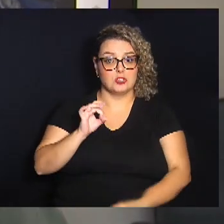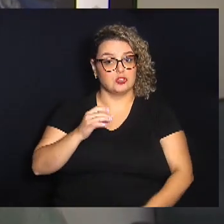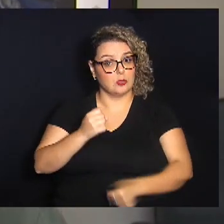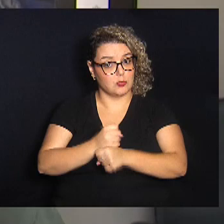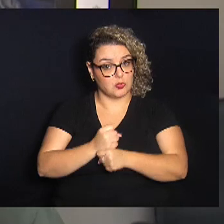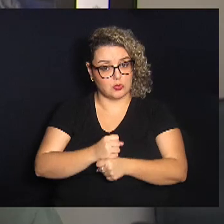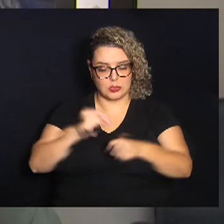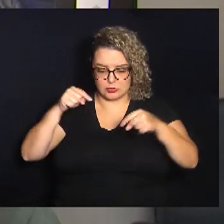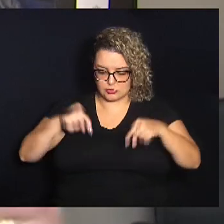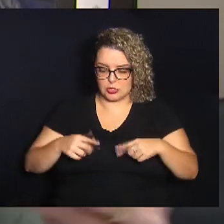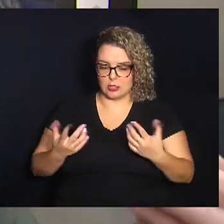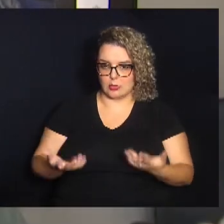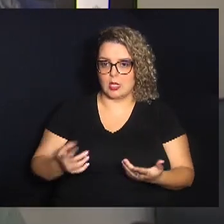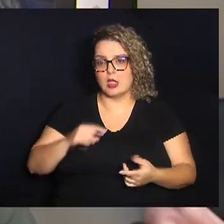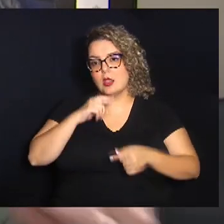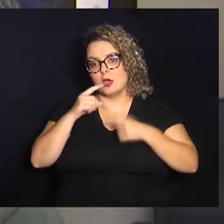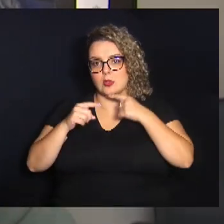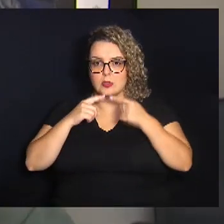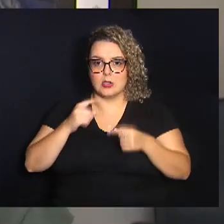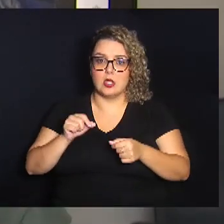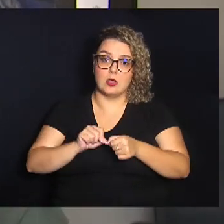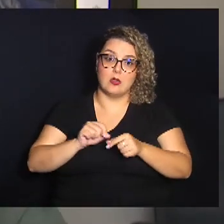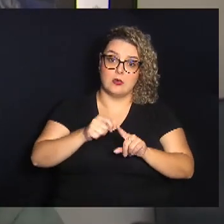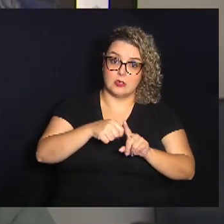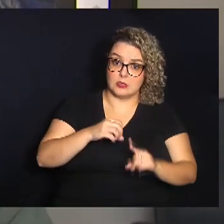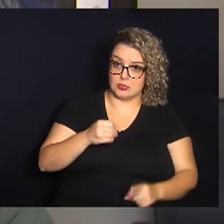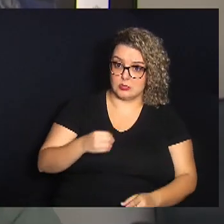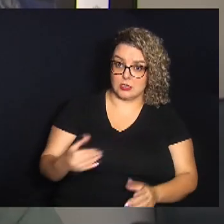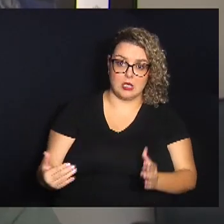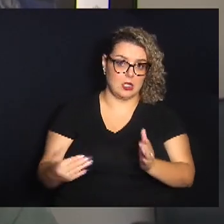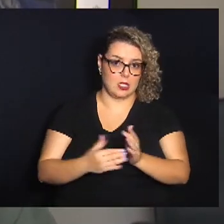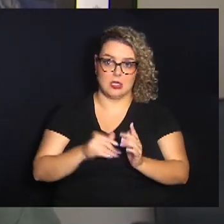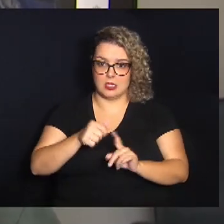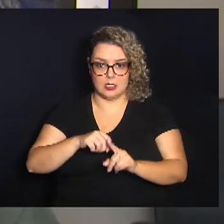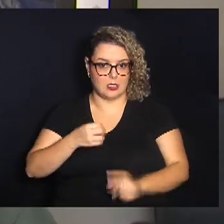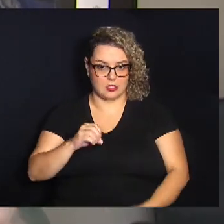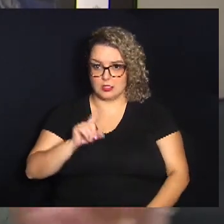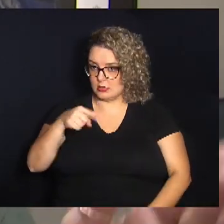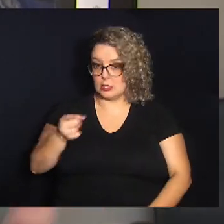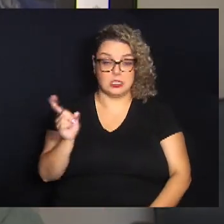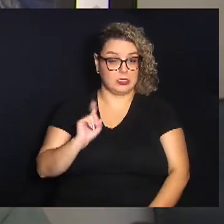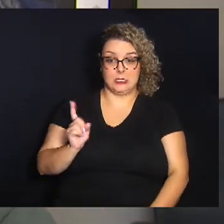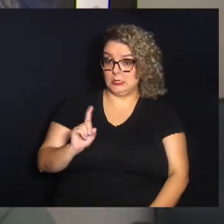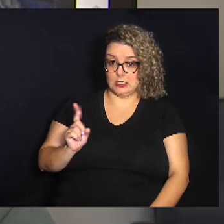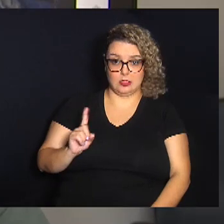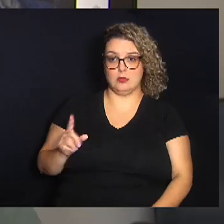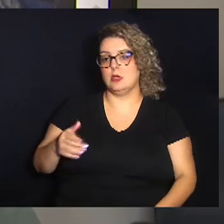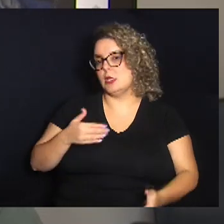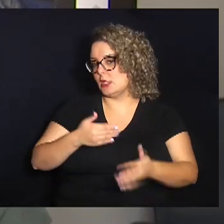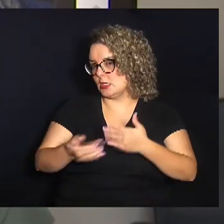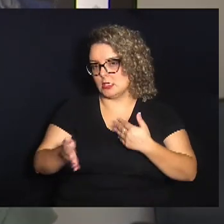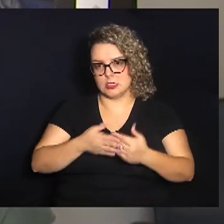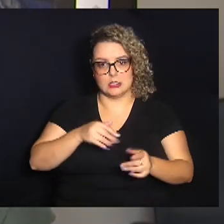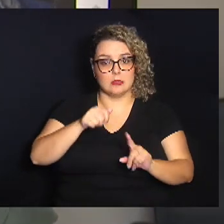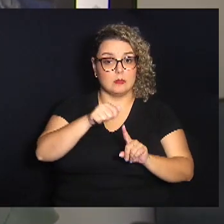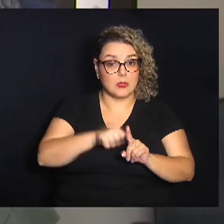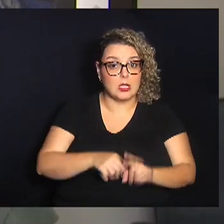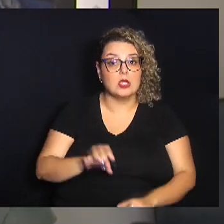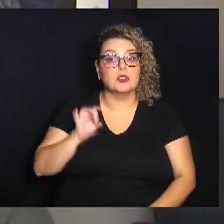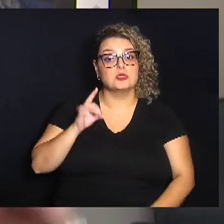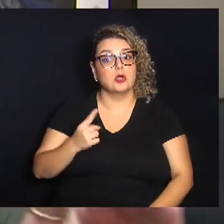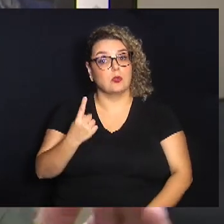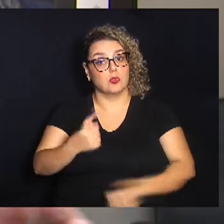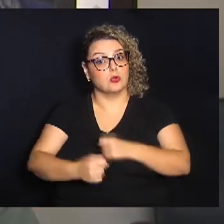Alguns alunos têm uma dúvida assim, eu fiz em outubro, vai valer até outubro do ano seguinte. Não é assim. Independente do mês, ele só vale para o